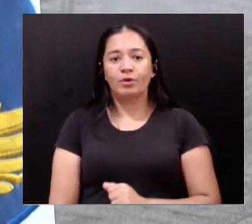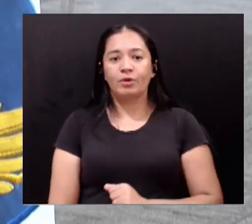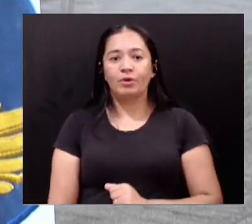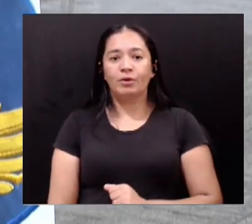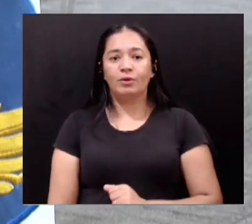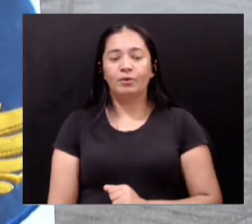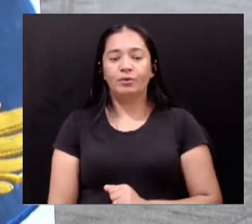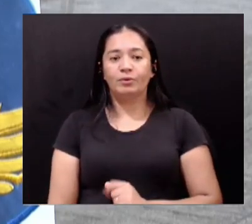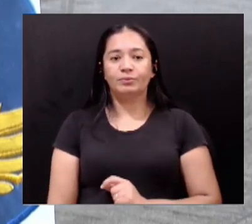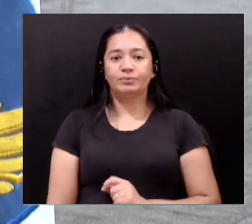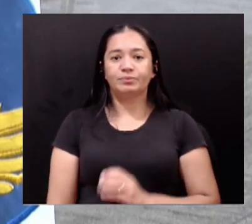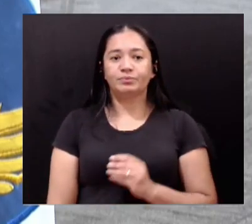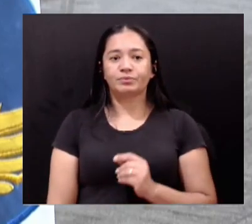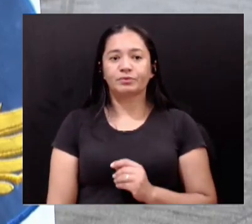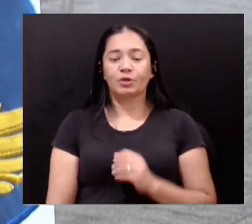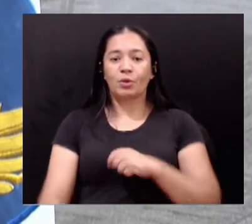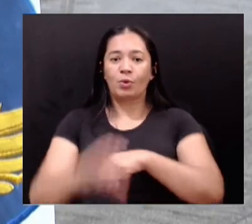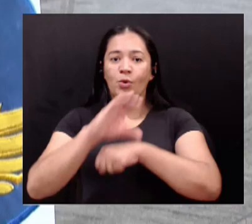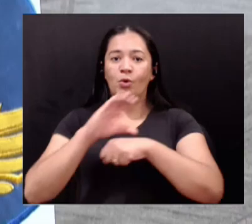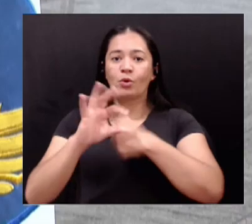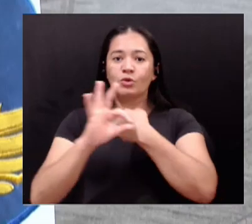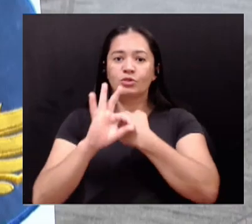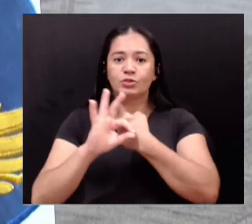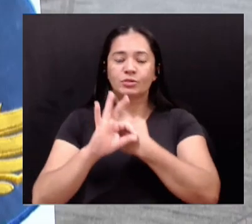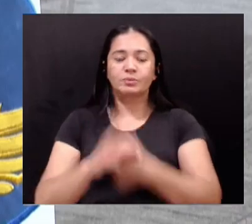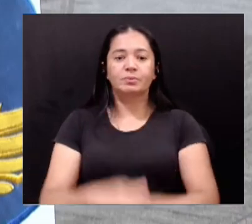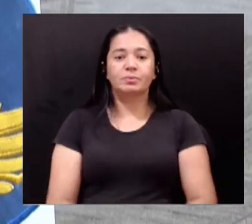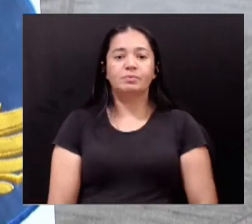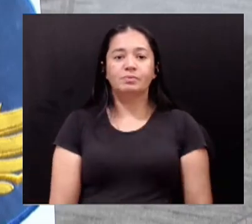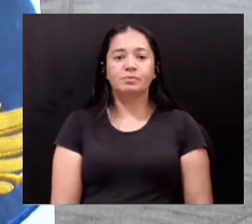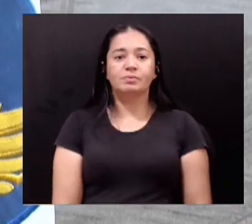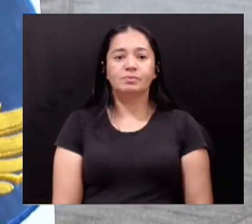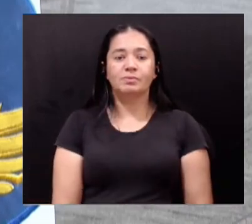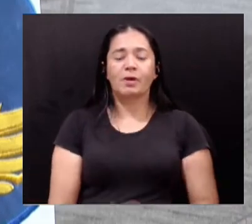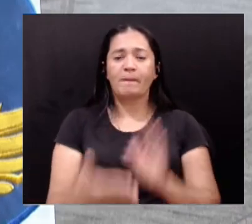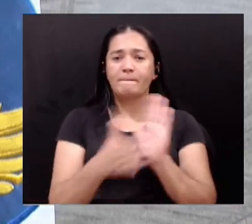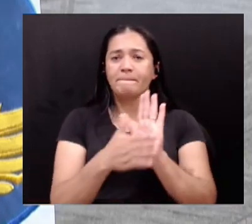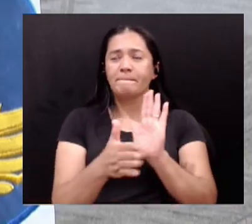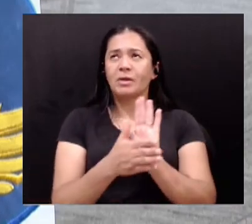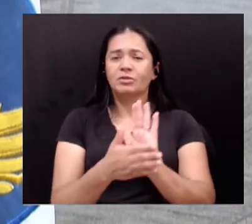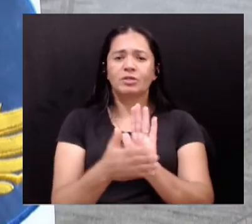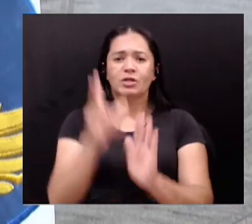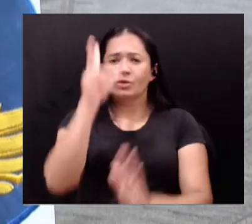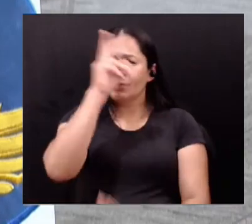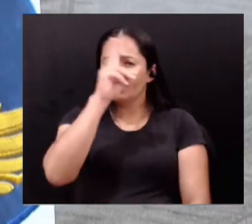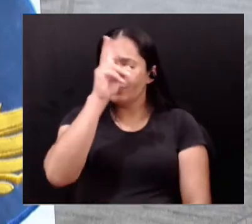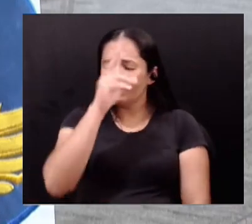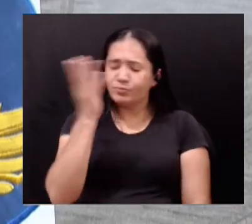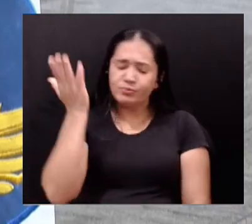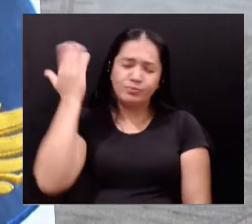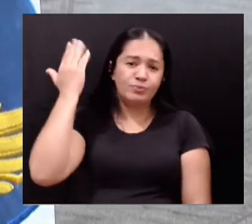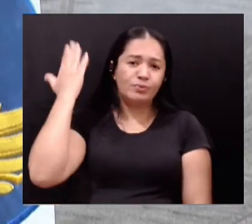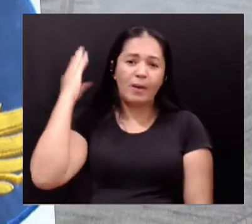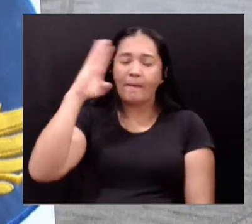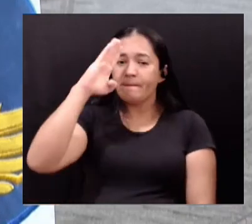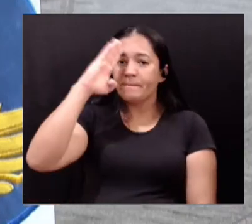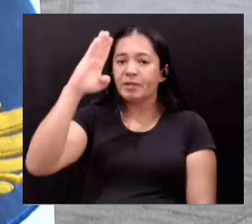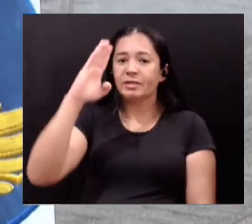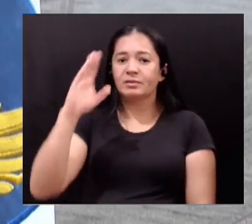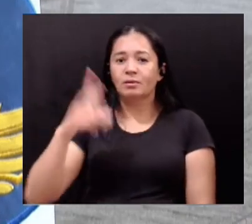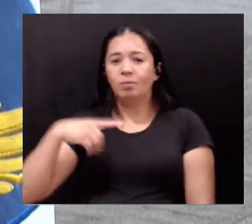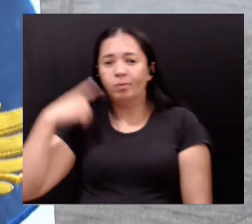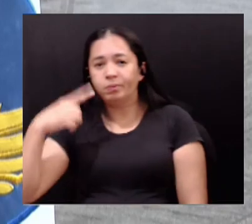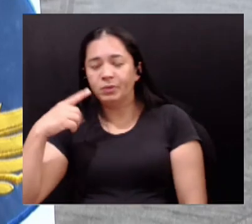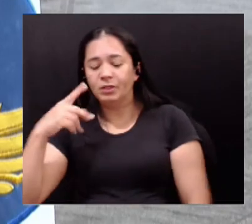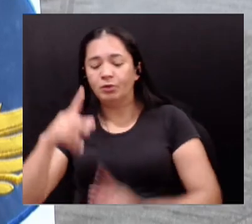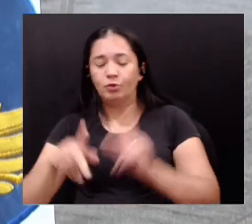o curso de Direito, que é uma pauta, uma demanda histórica, principalmente para os advogados, para a população de Campinas. A